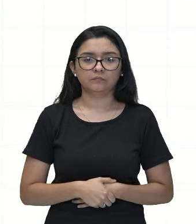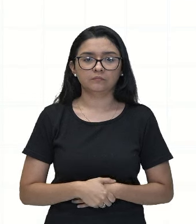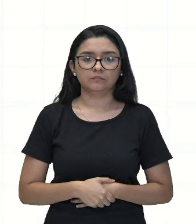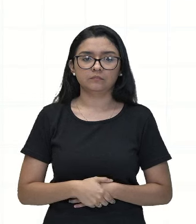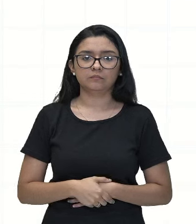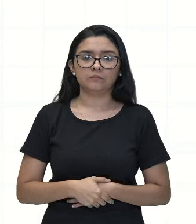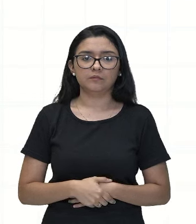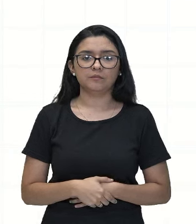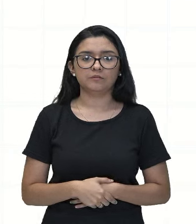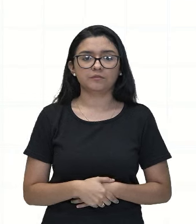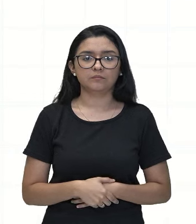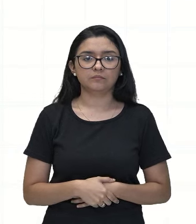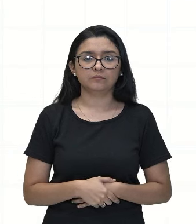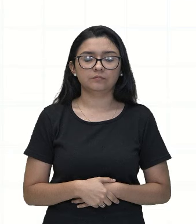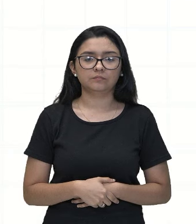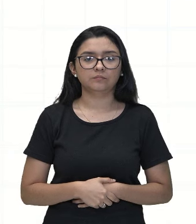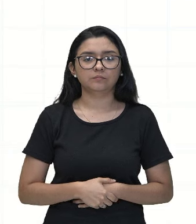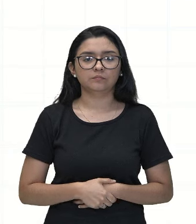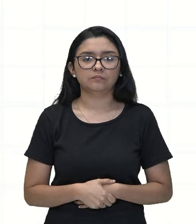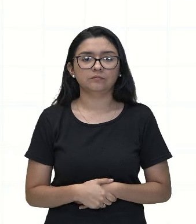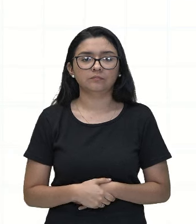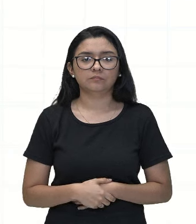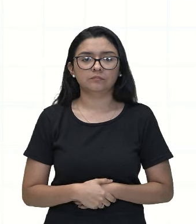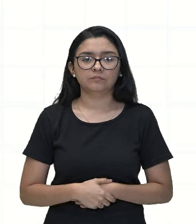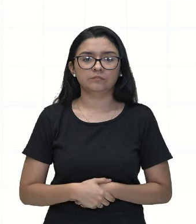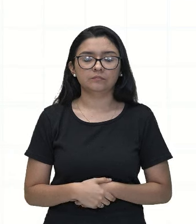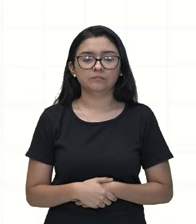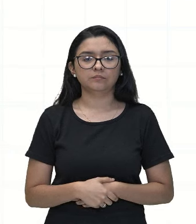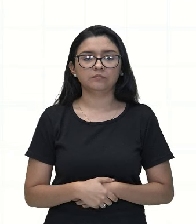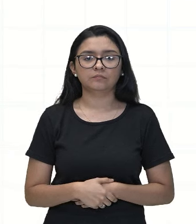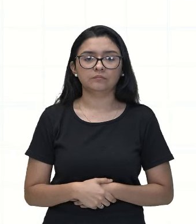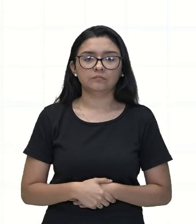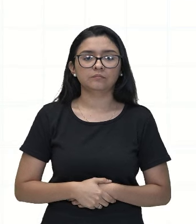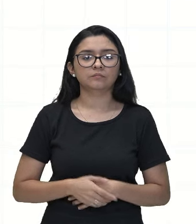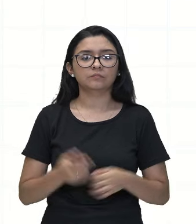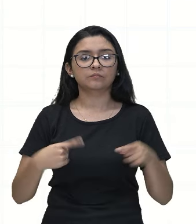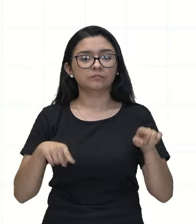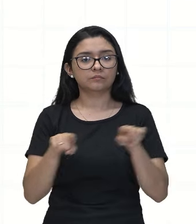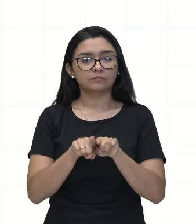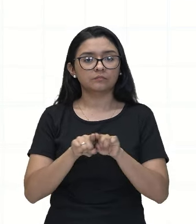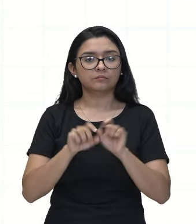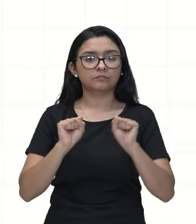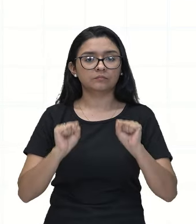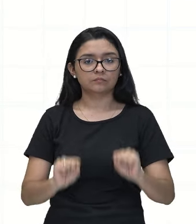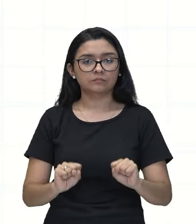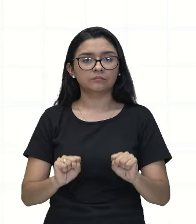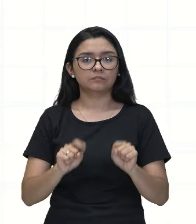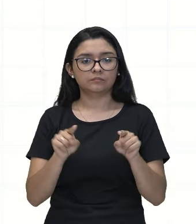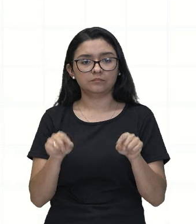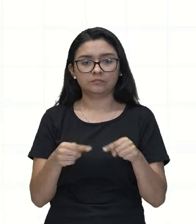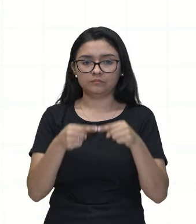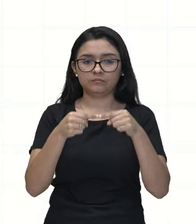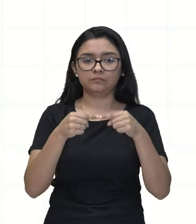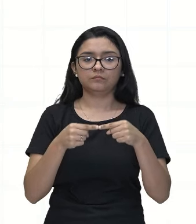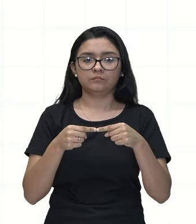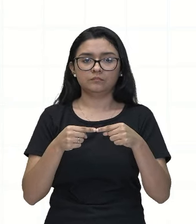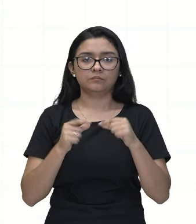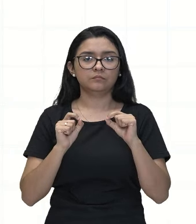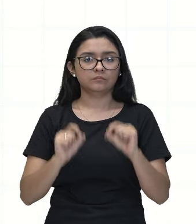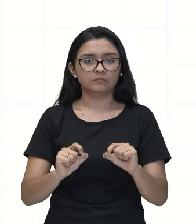posso também fazer a concordância com a palavra pessoas né que está no